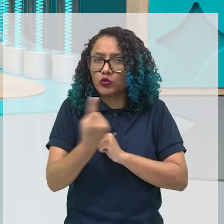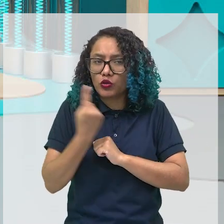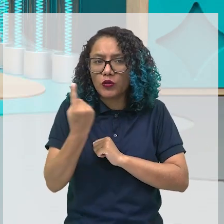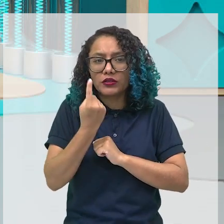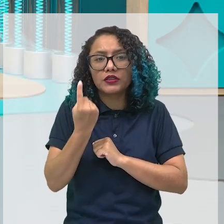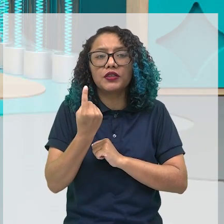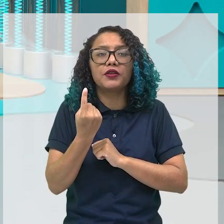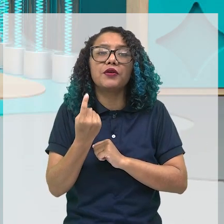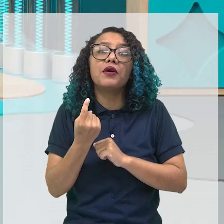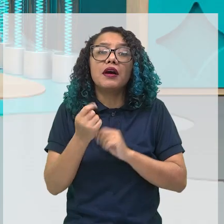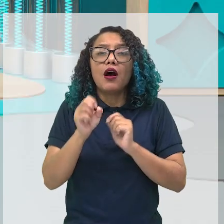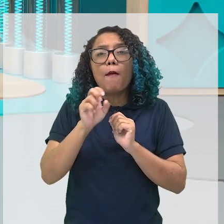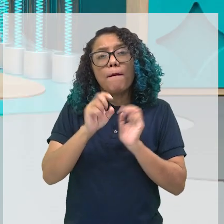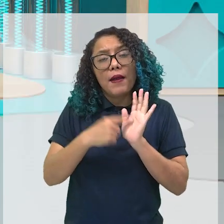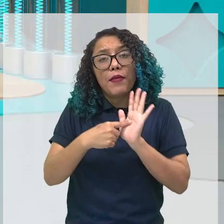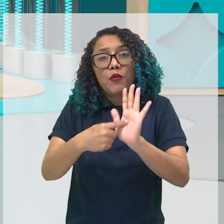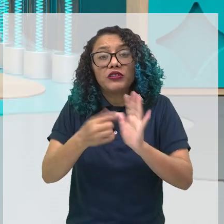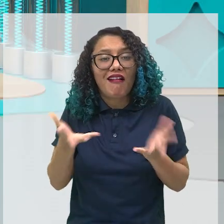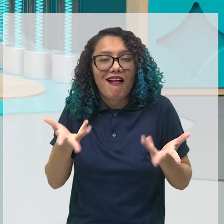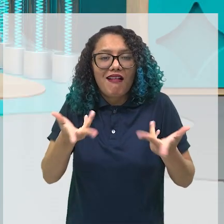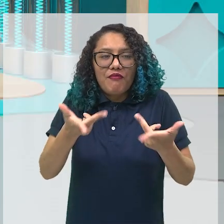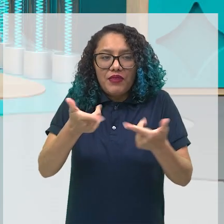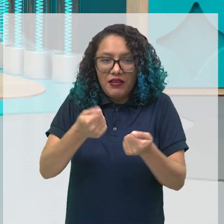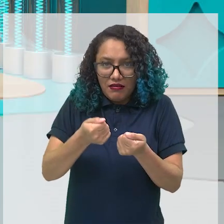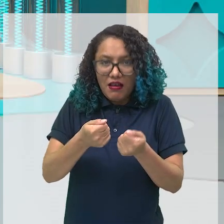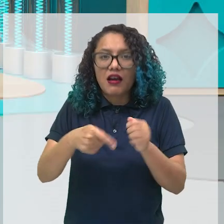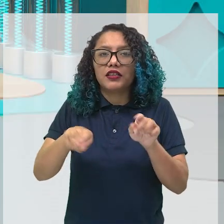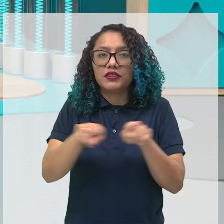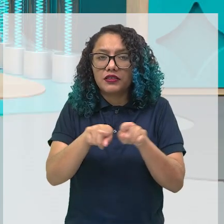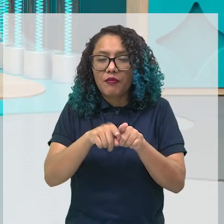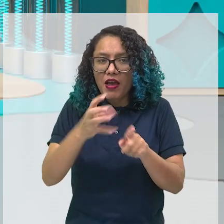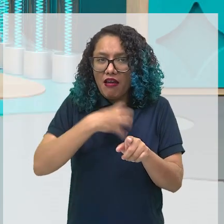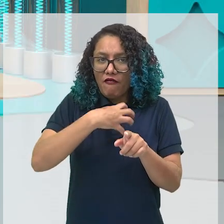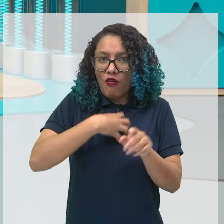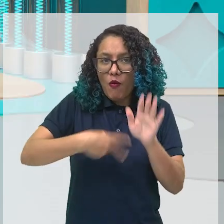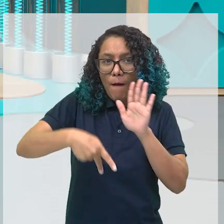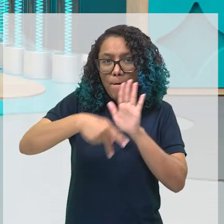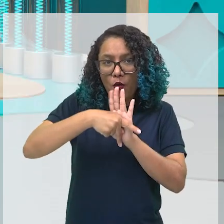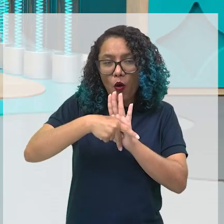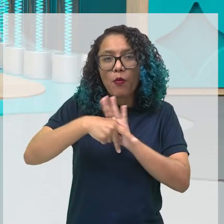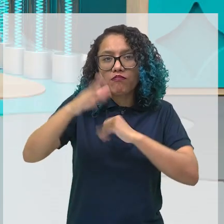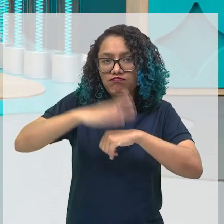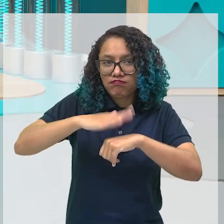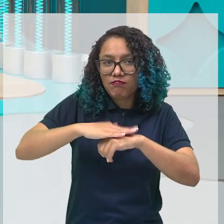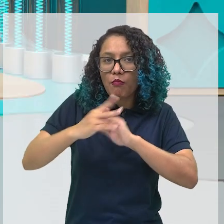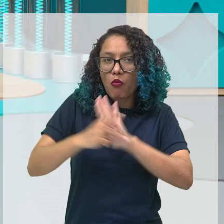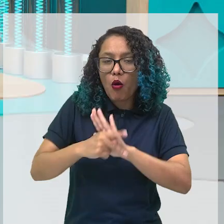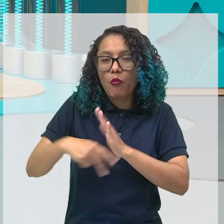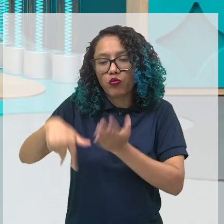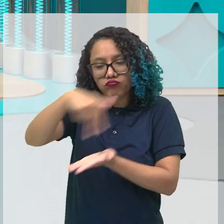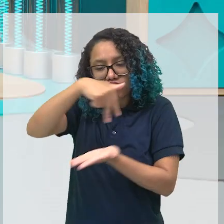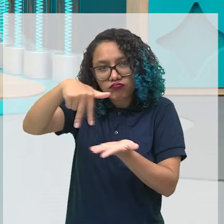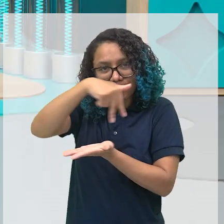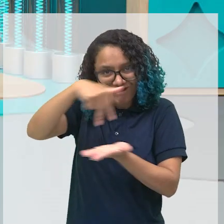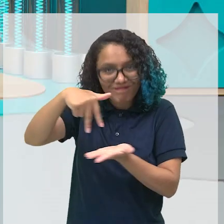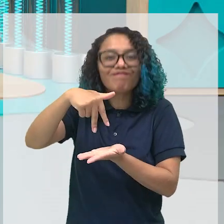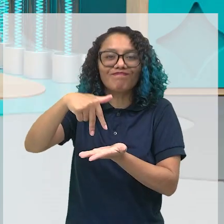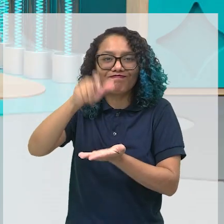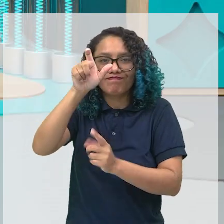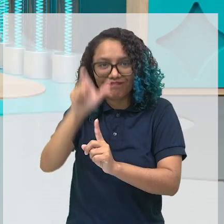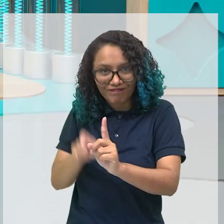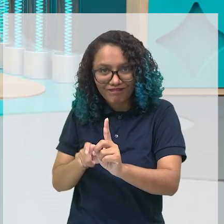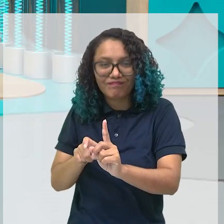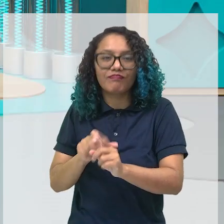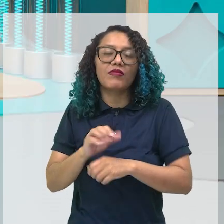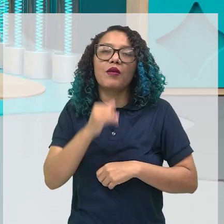Muitas vezes eles são usados para mostrar a habilidade e o estilo pessoal do dançarino, né? Basicamente